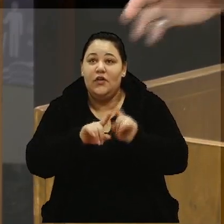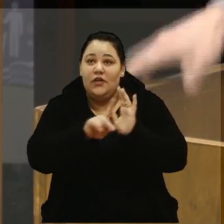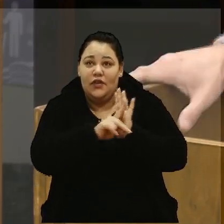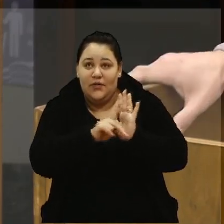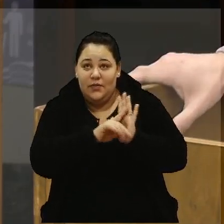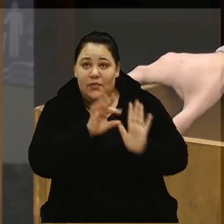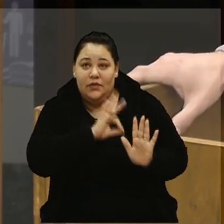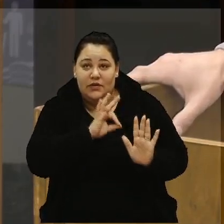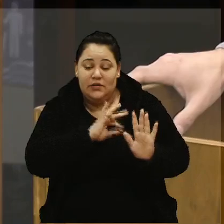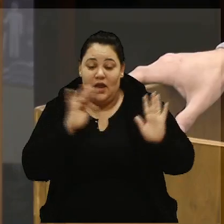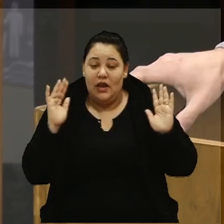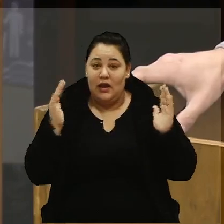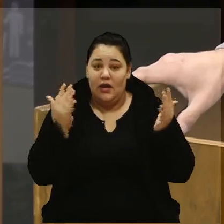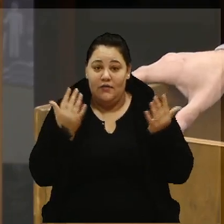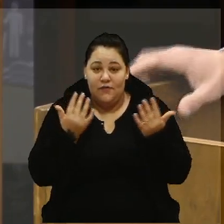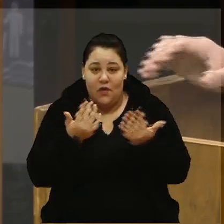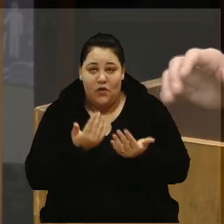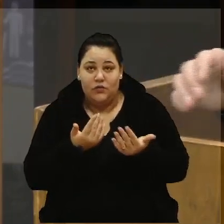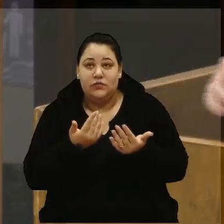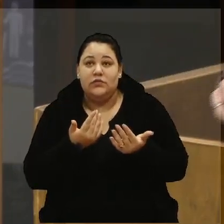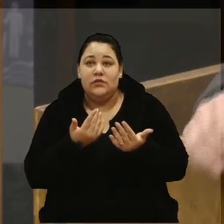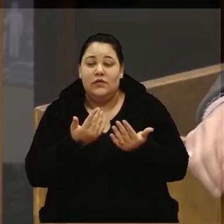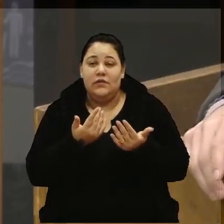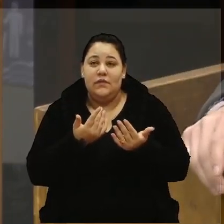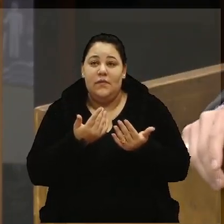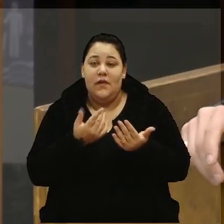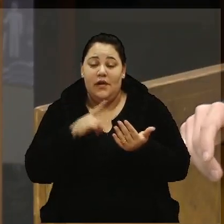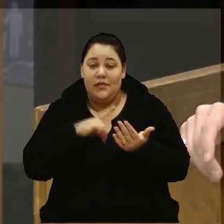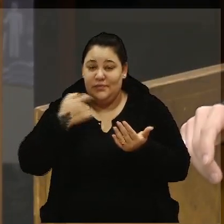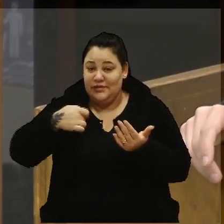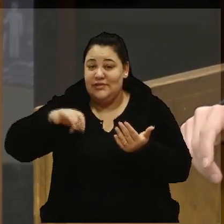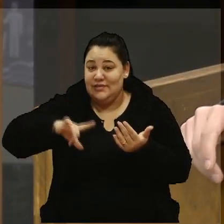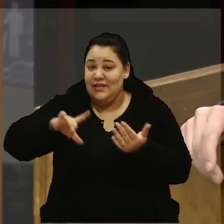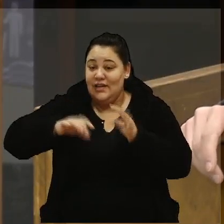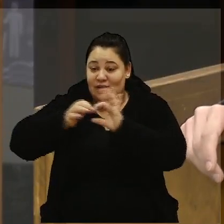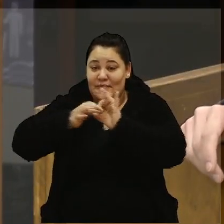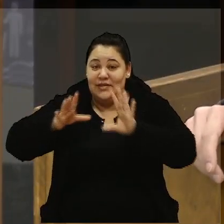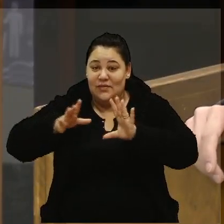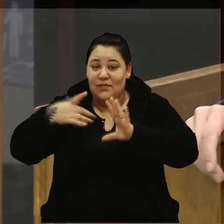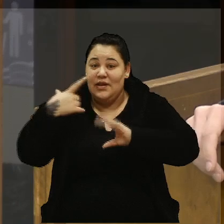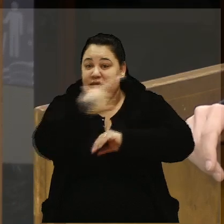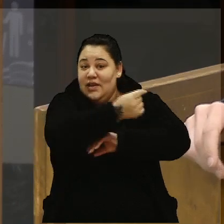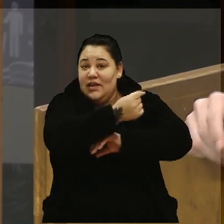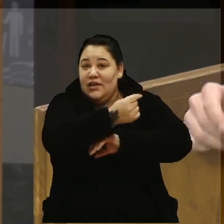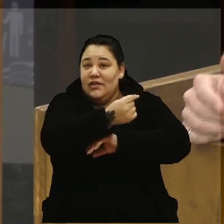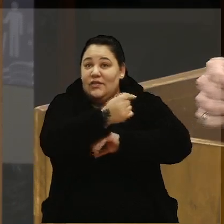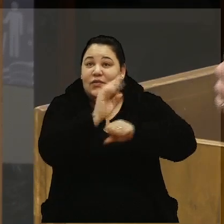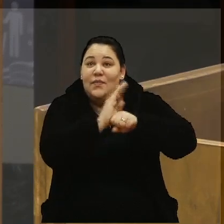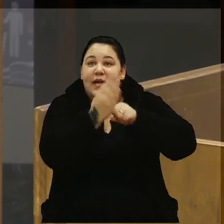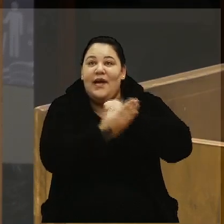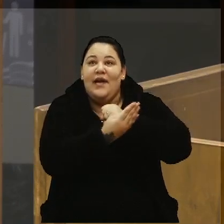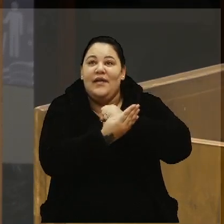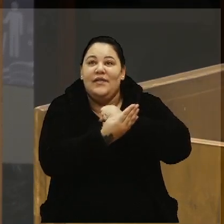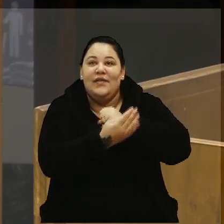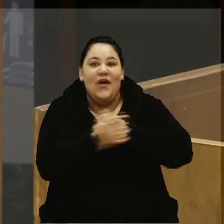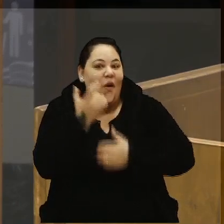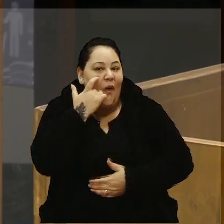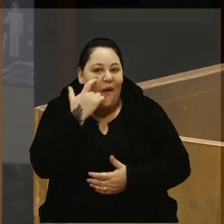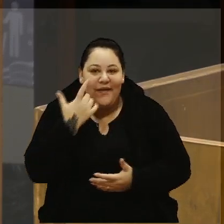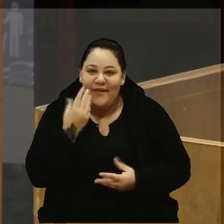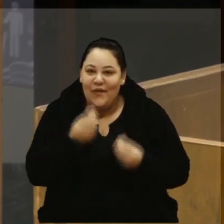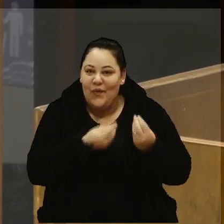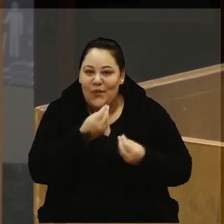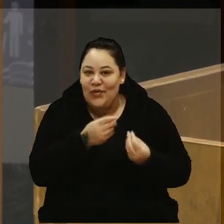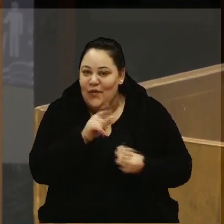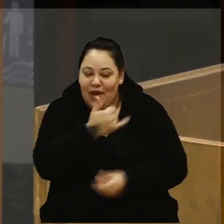entorno do bairro, a questão de 100 metros, eu tive que ter autorização para sair de dentro de um bairro. Olha o ponto que nós estamos chegando, não é mais questão de Rio